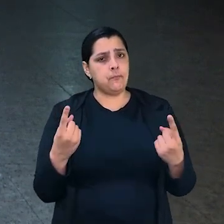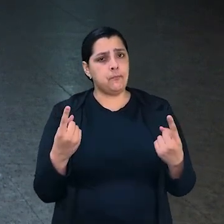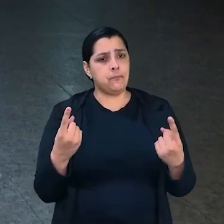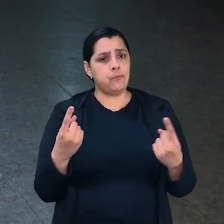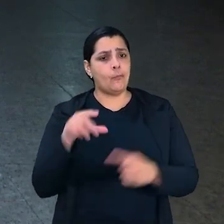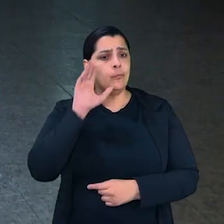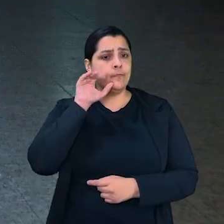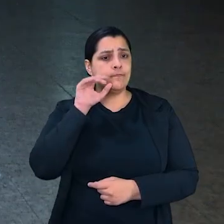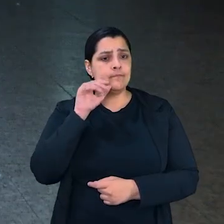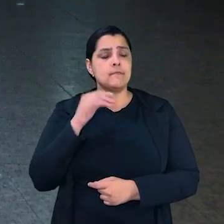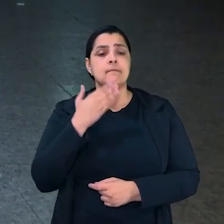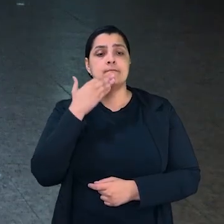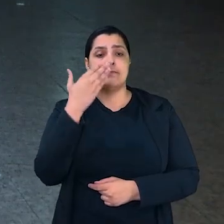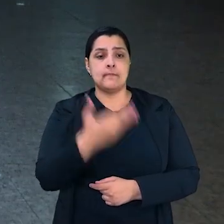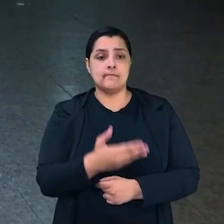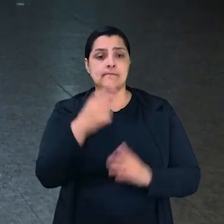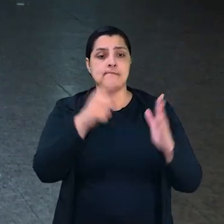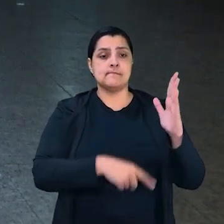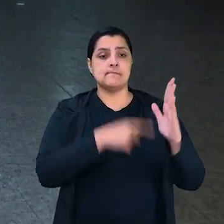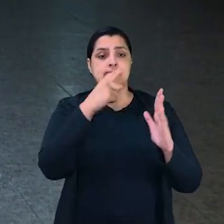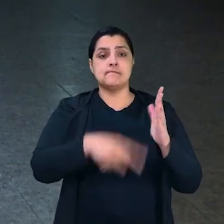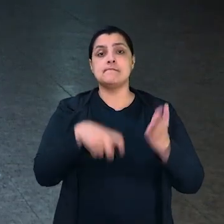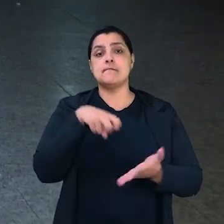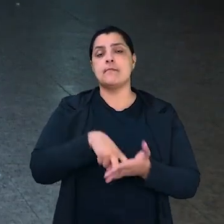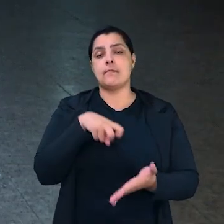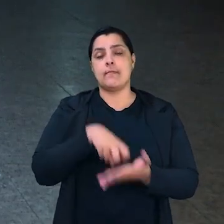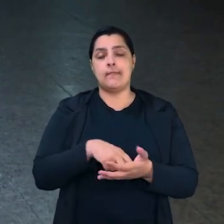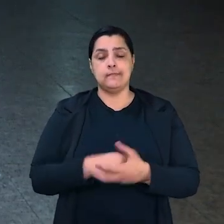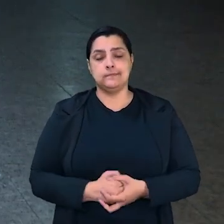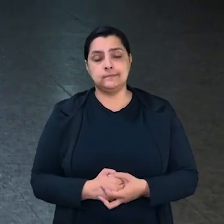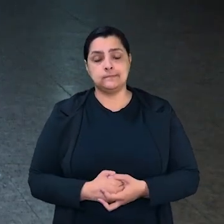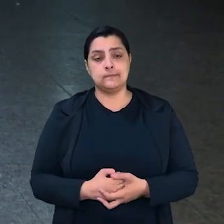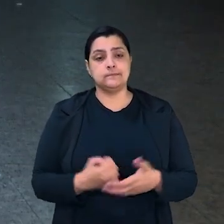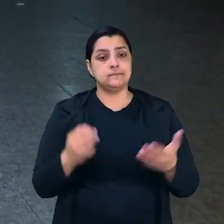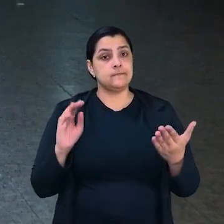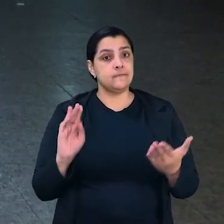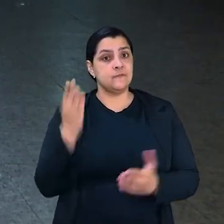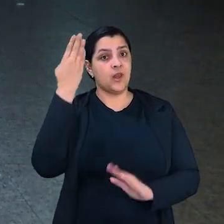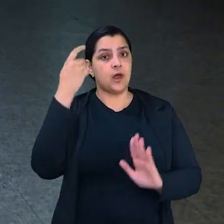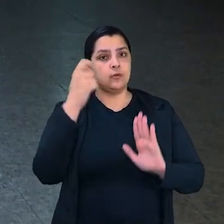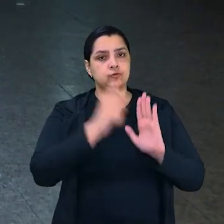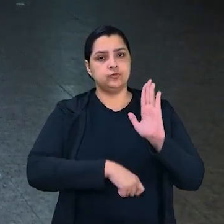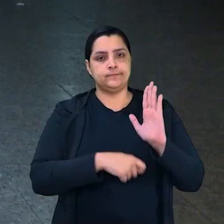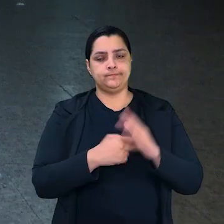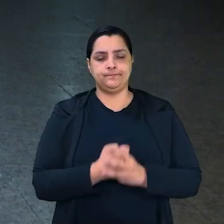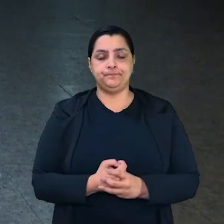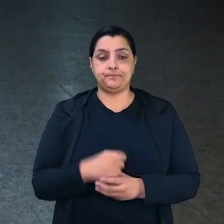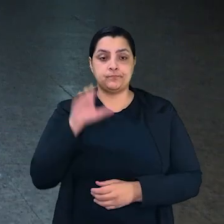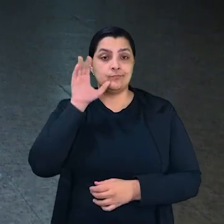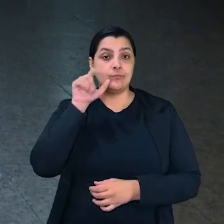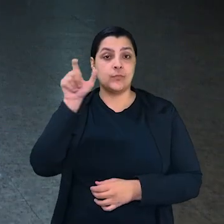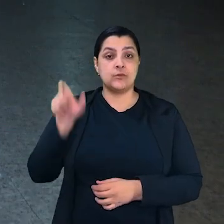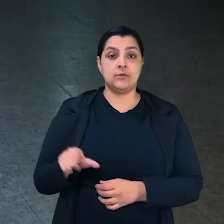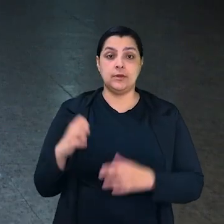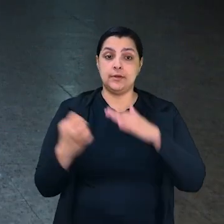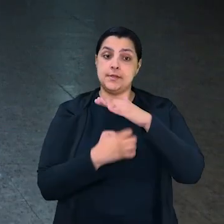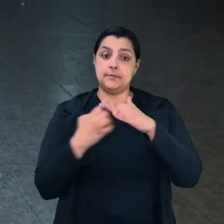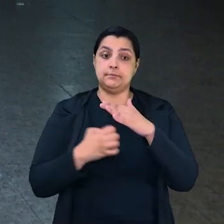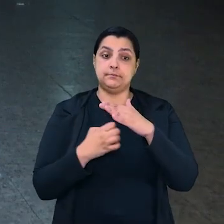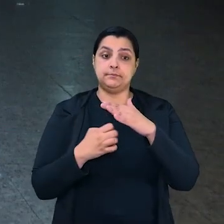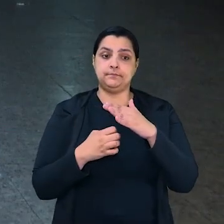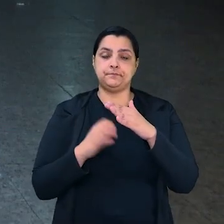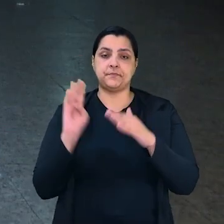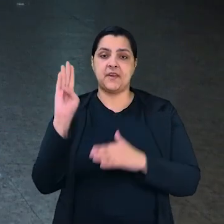Mesmo assim, o trabalhador ingressou com pedido de anulação da sentença, alegando fraude. Segundo o empregado,